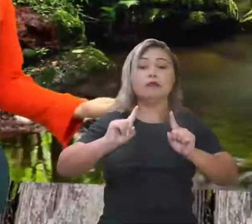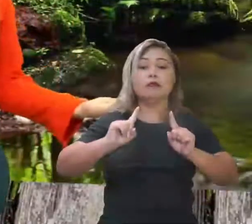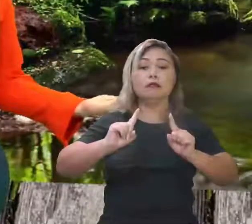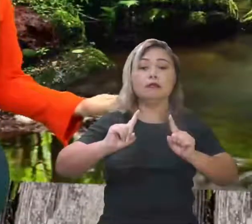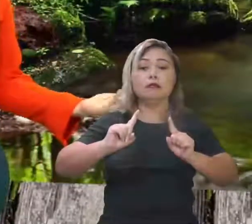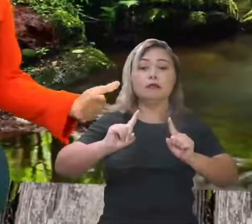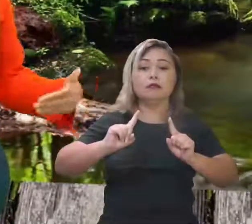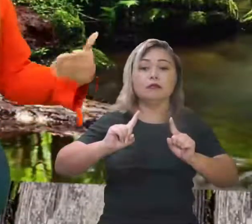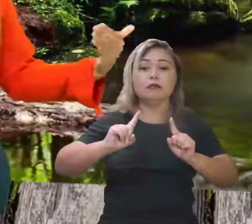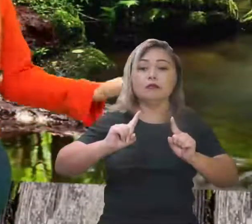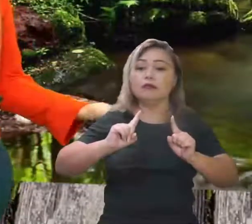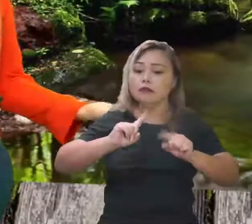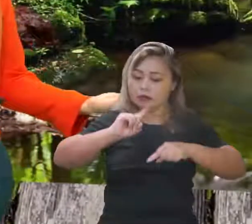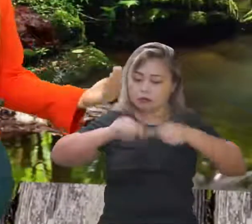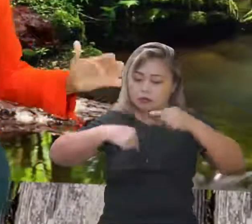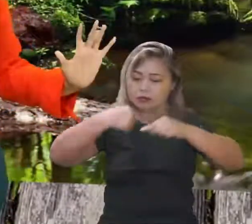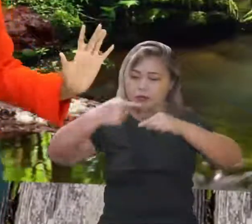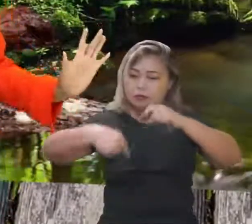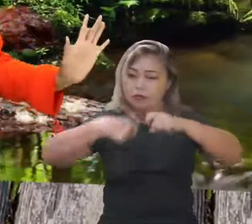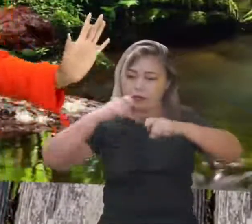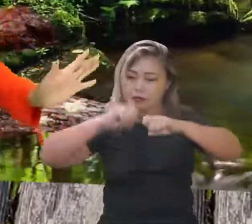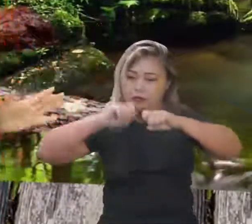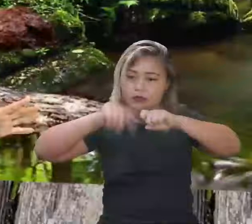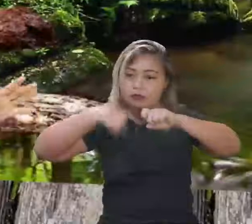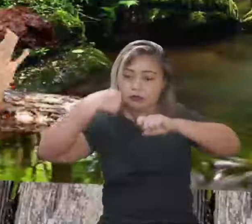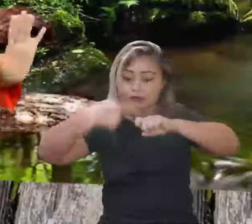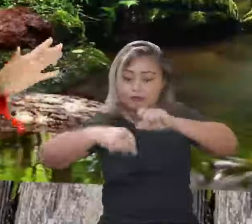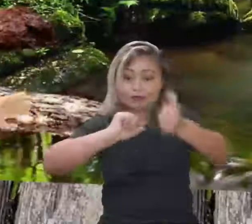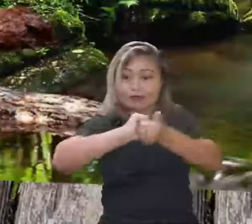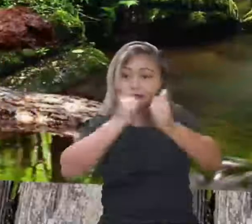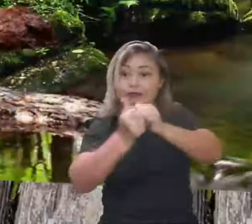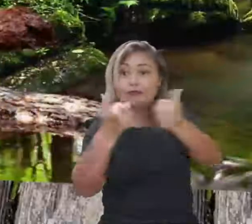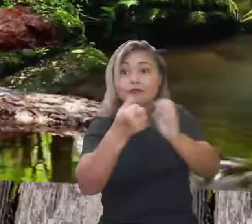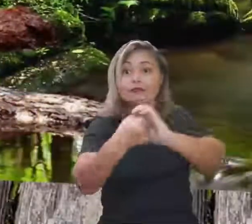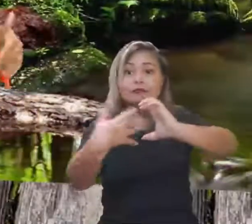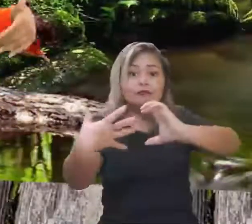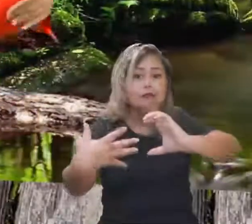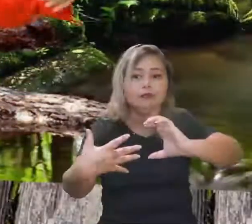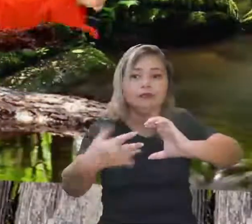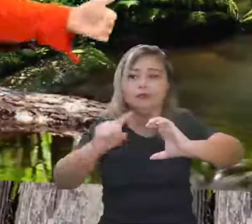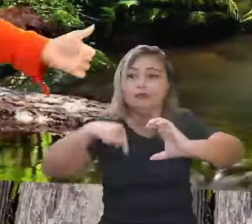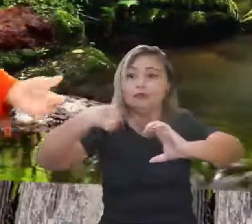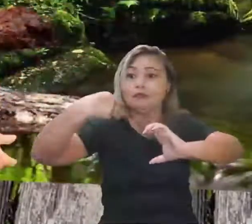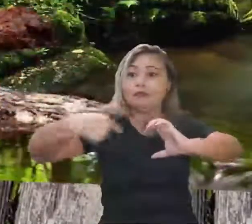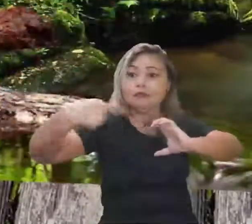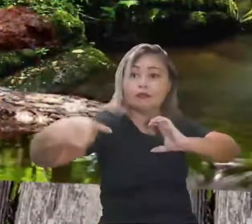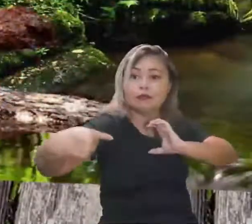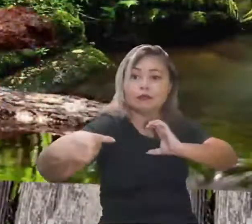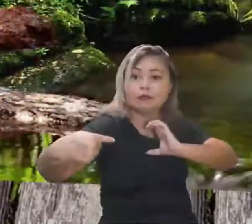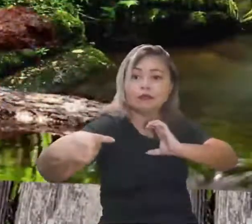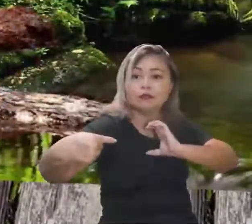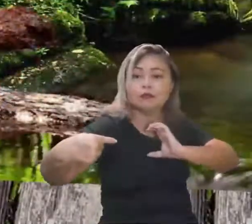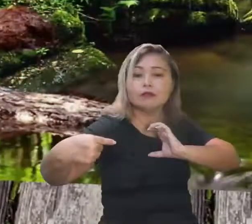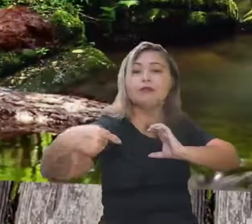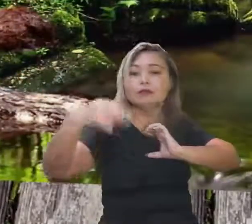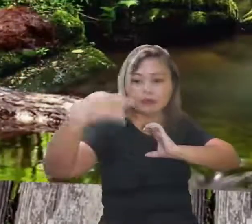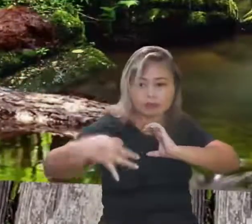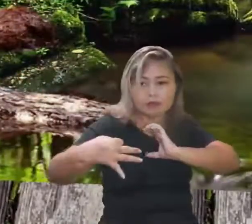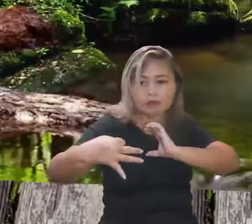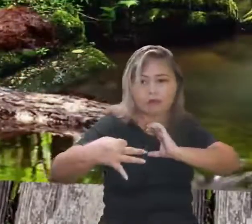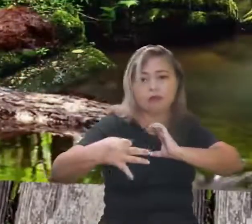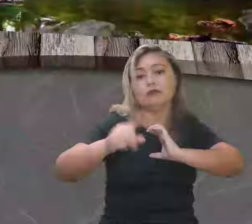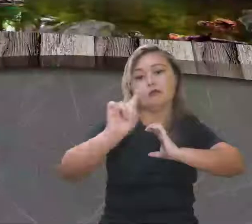sua reprodução vai mudar alguma característica nos seus descendentes,